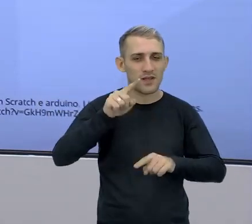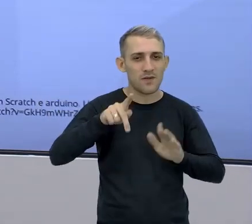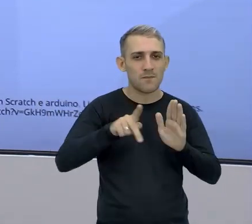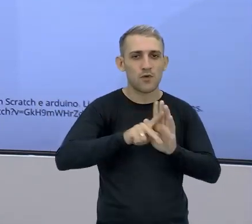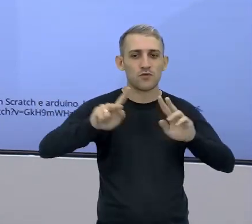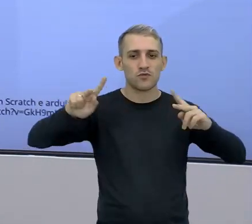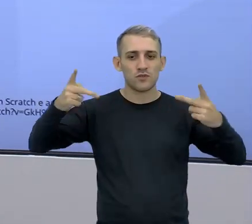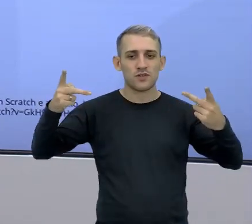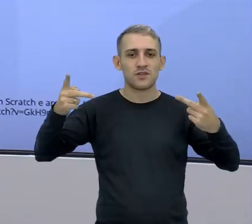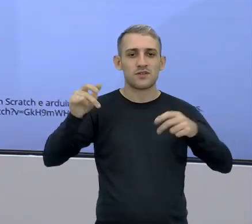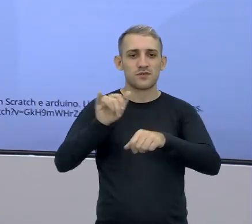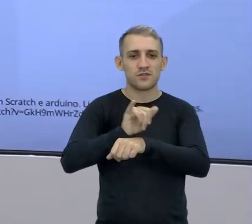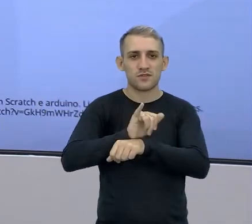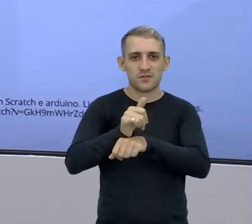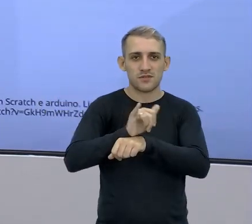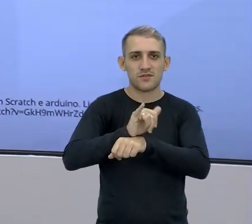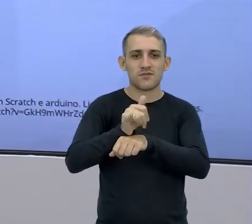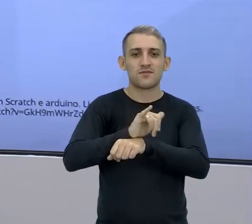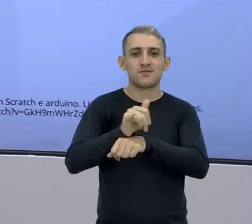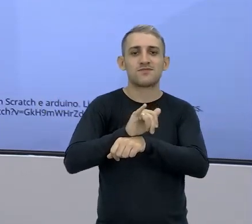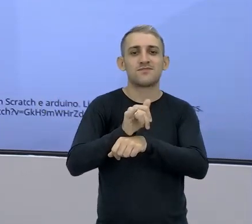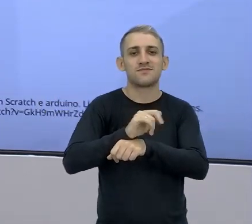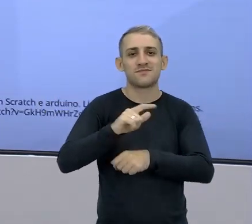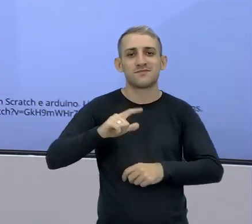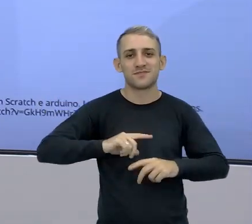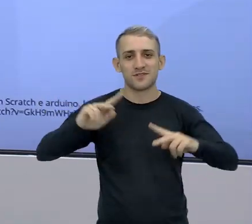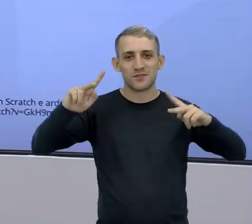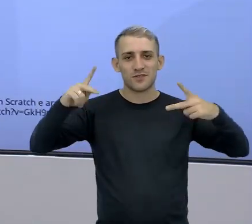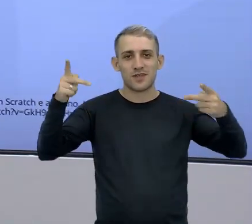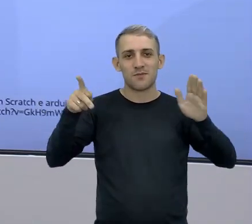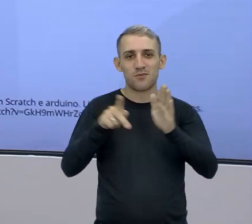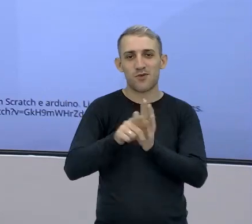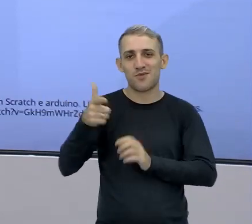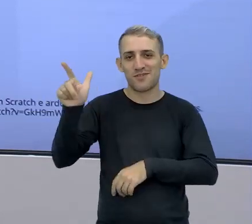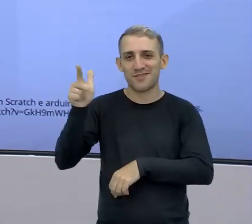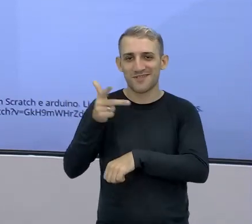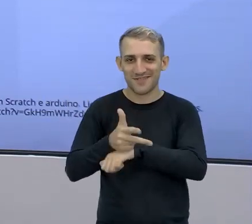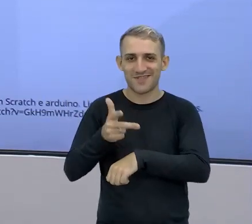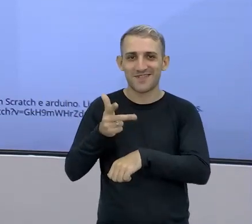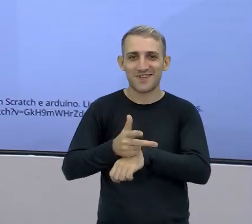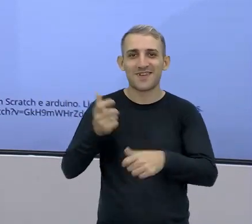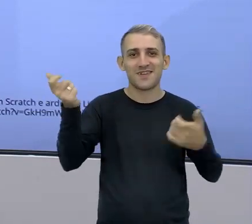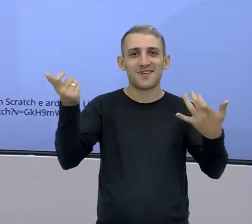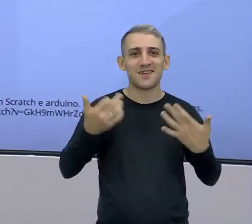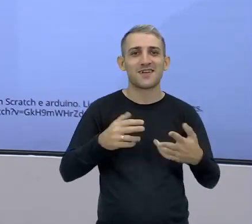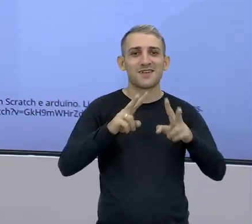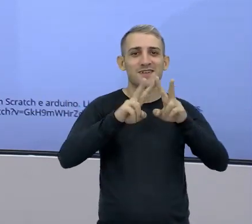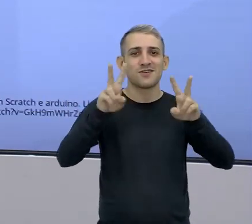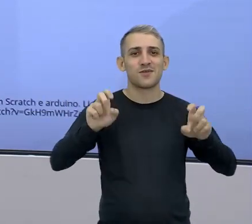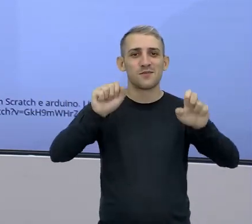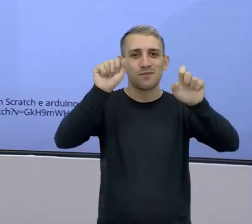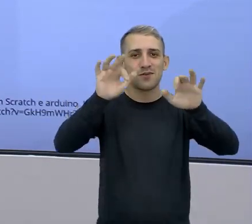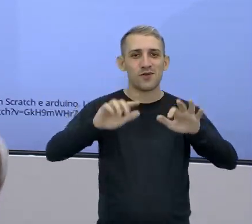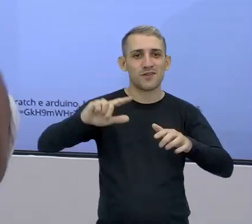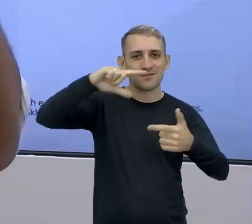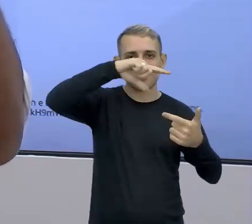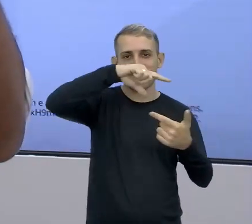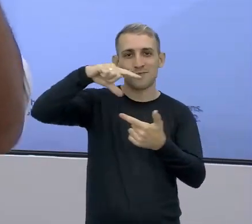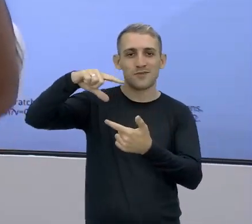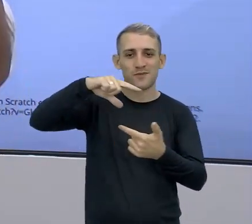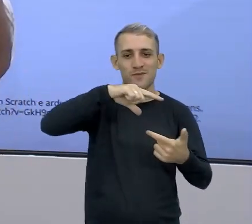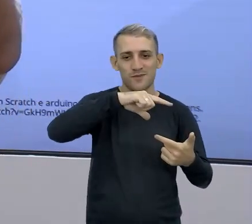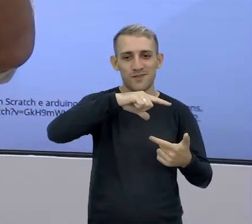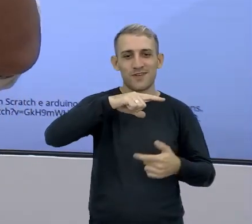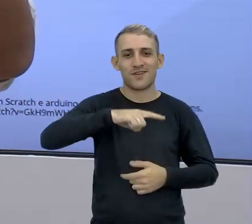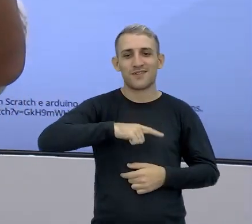YouTube. Lá na descrição do vídeo vai ter o link para esse outro vídeo, né? Que vai falar sobre essa programação em blocos. Mas vocês viram que